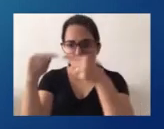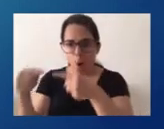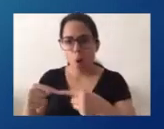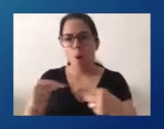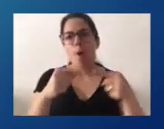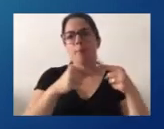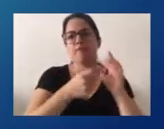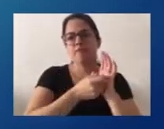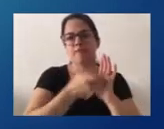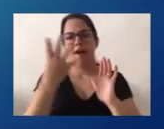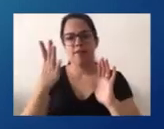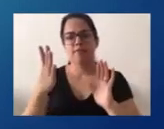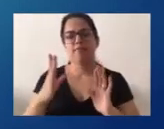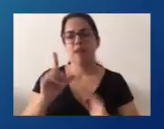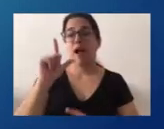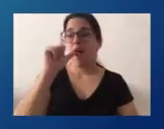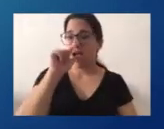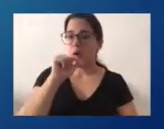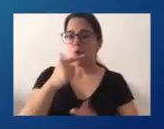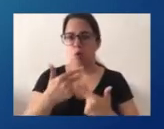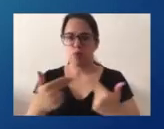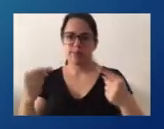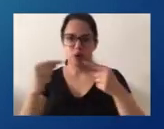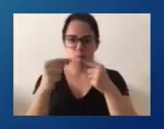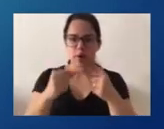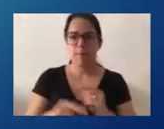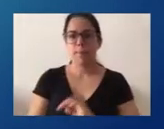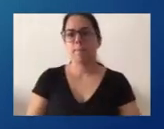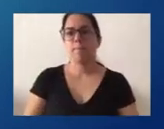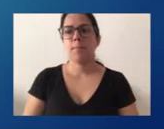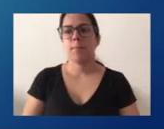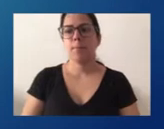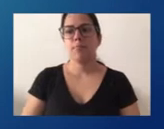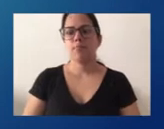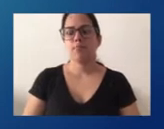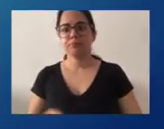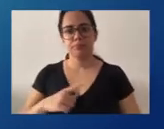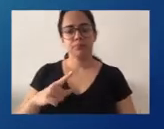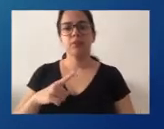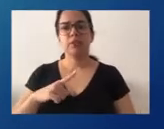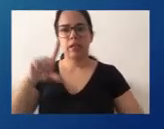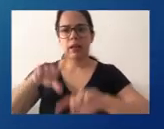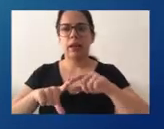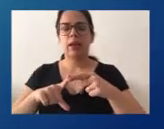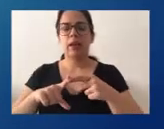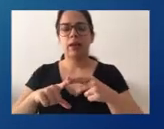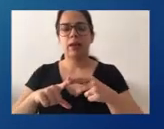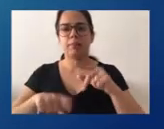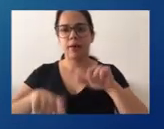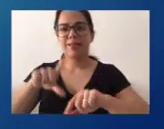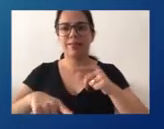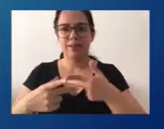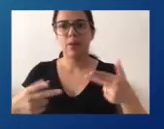né? Lavando placas de Petri, vidrarias das mais diversos laboratórios, ficam ali com a mão constantemente na água, elas